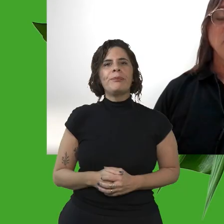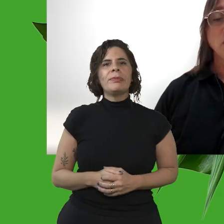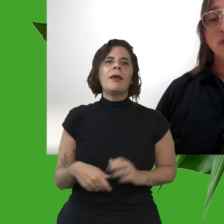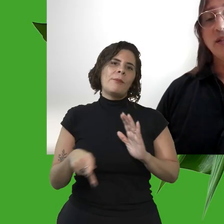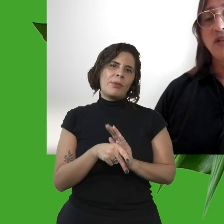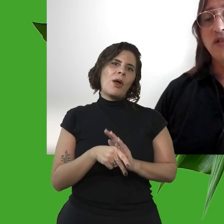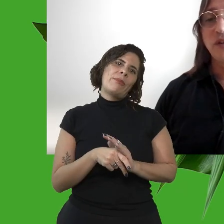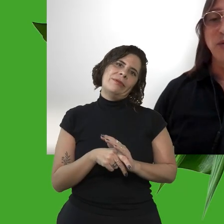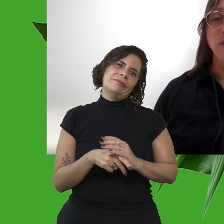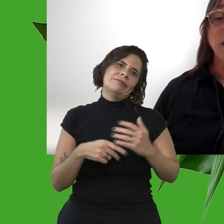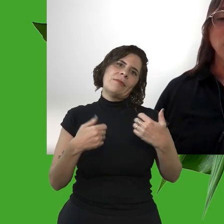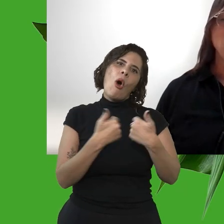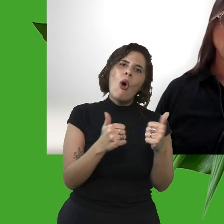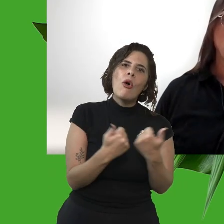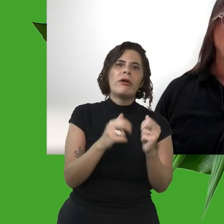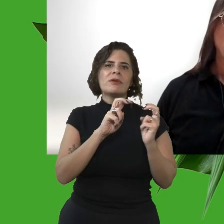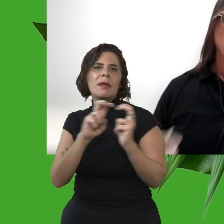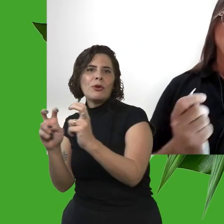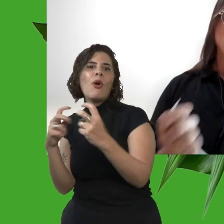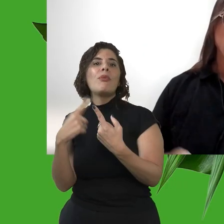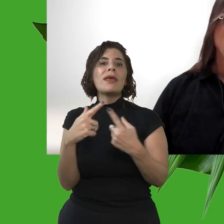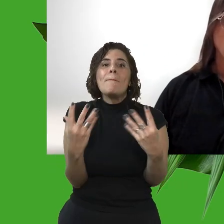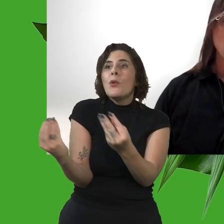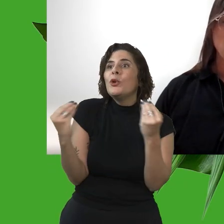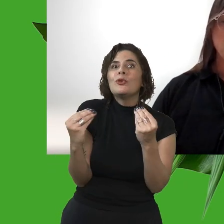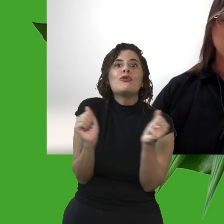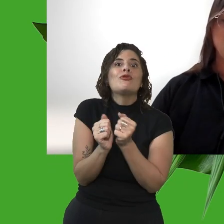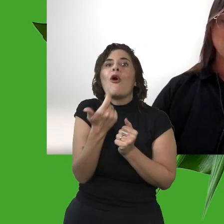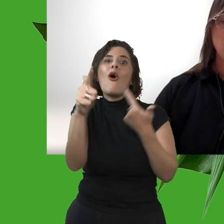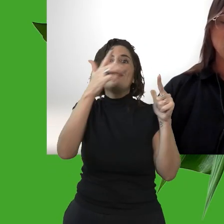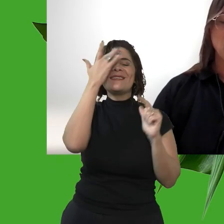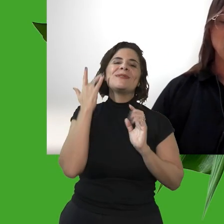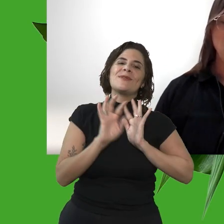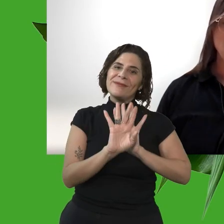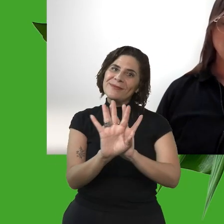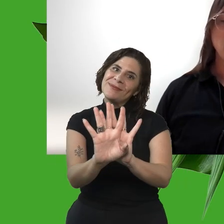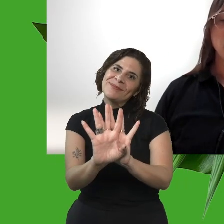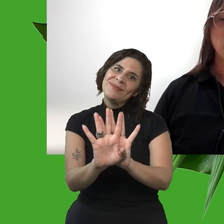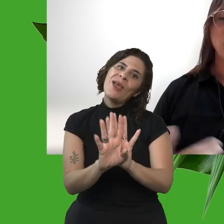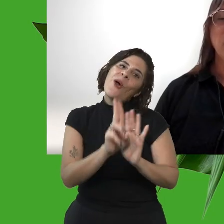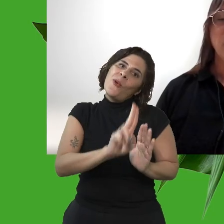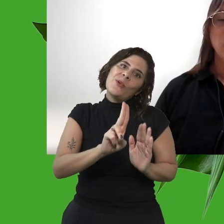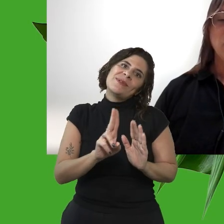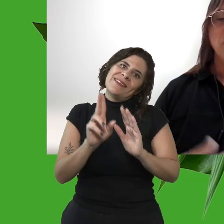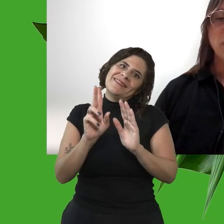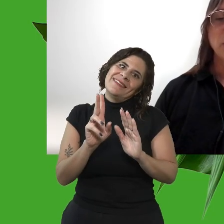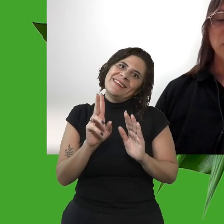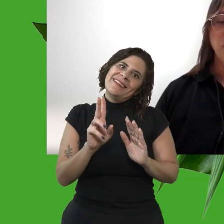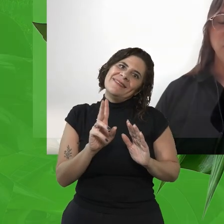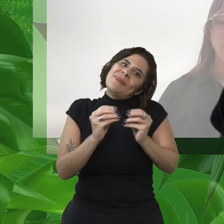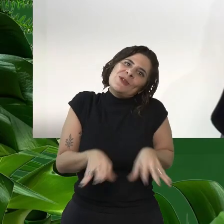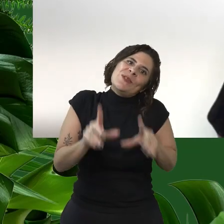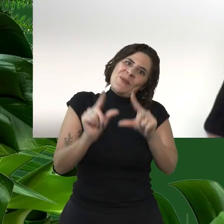muito menos emissões do que se a gente tiver num veículo individual. E também, quando a gente precisar usar os nossos veículos, se a gente escolher o tipo